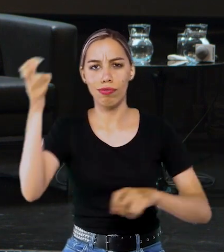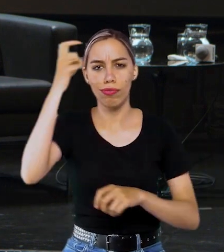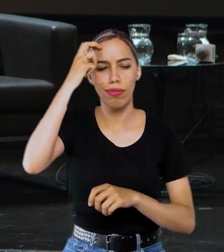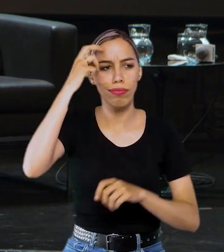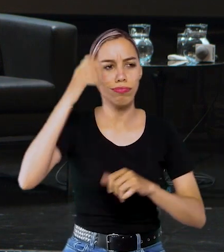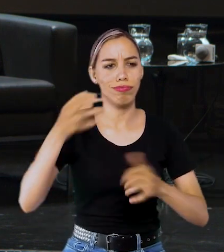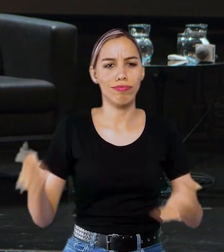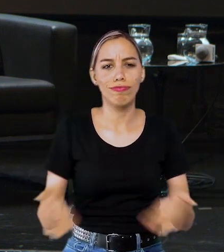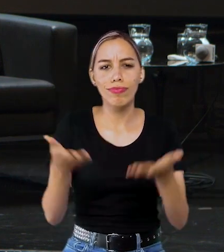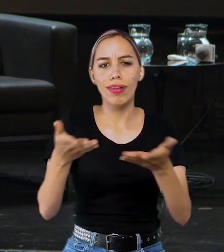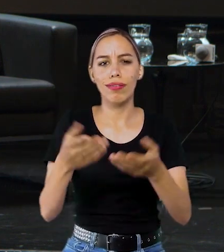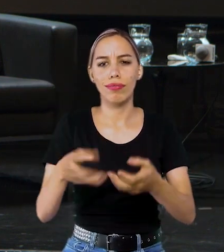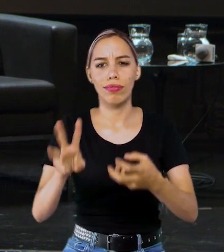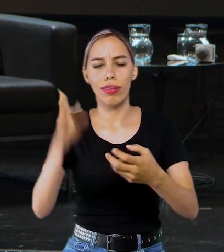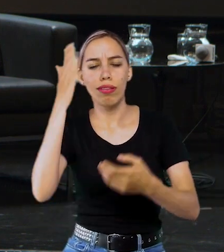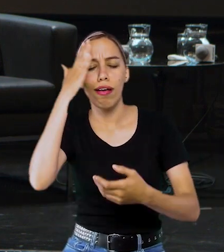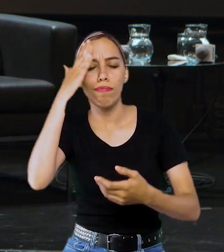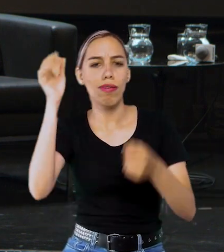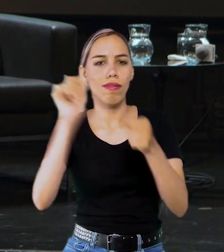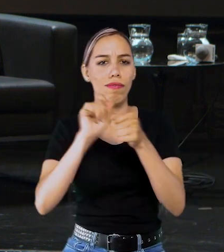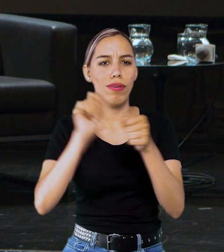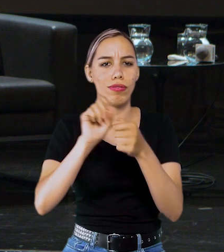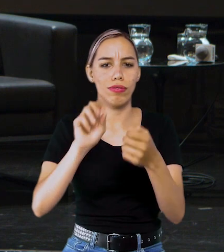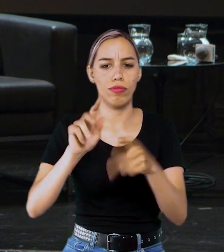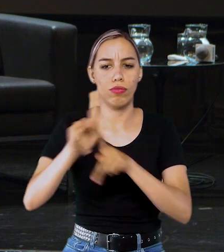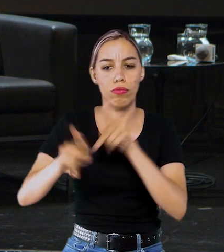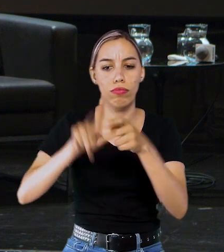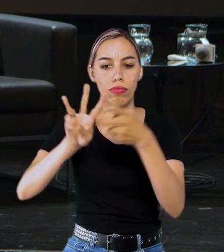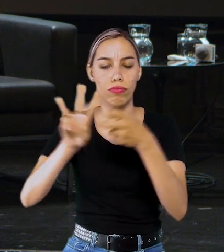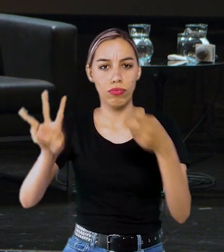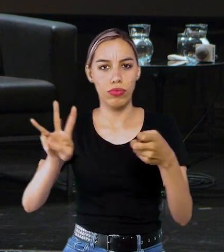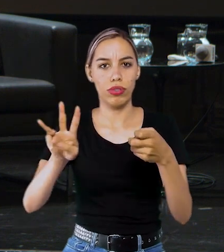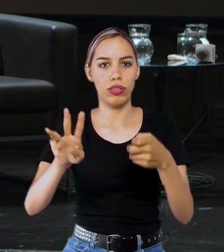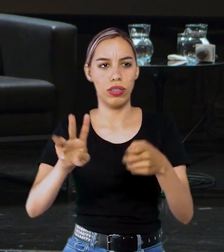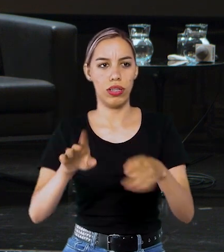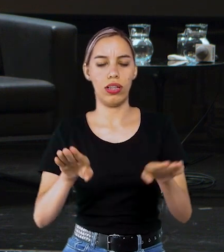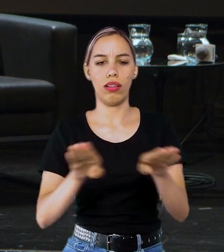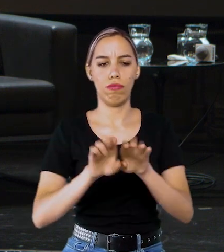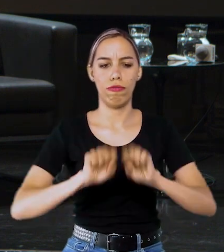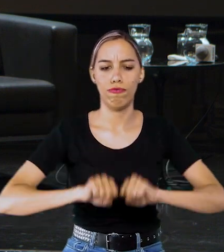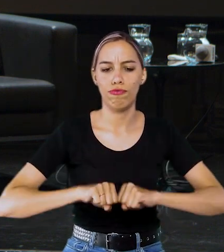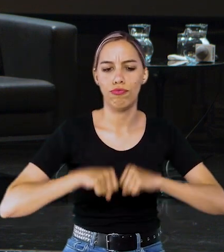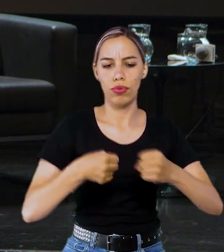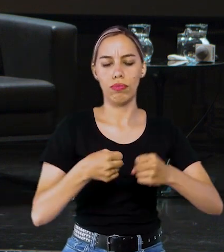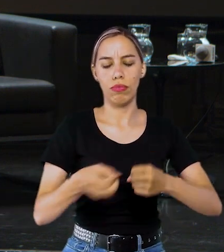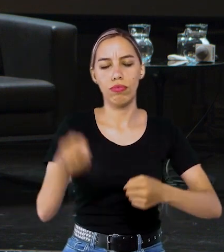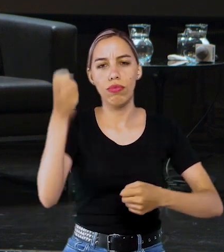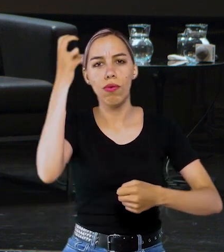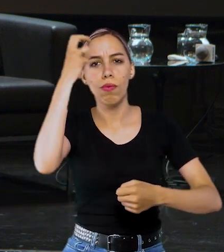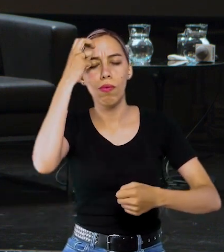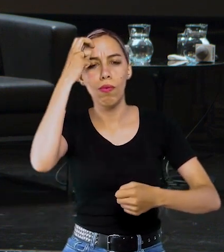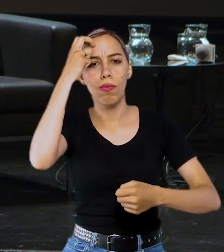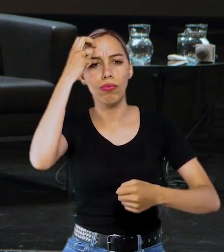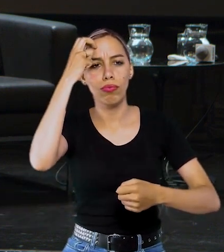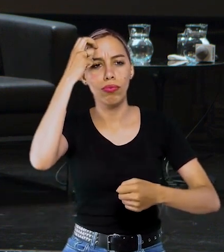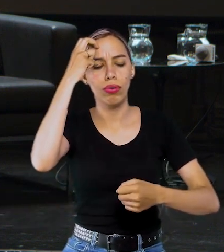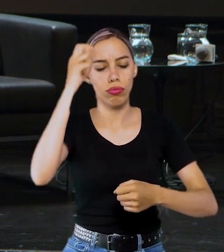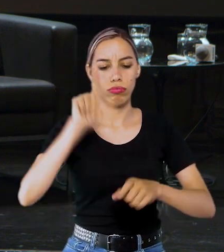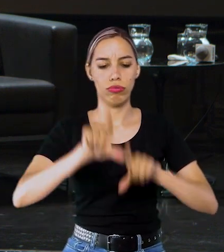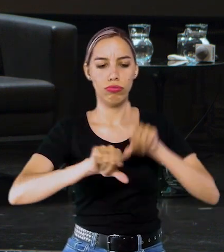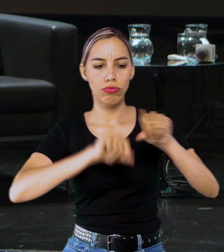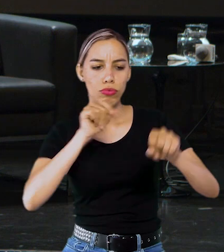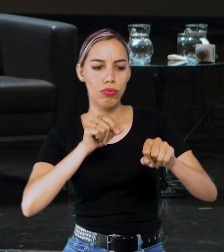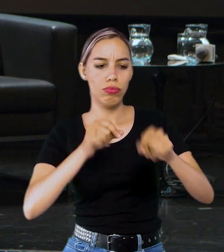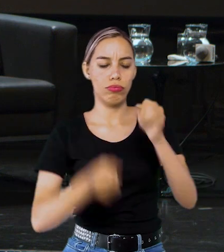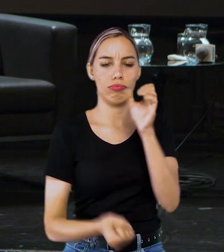os saberes e fazeres de povos indígenas, além de abordar os desafios e processos de fortalecimento cultural decorrentes da